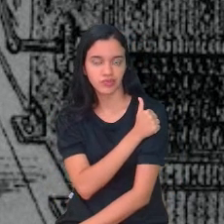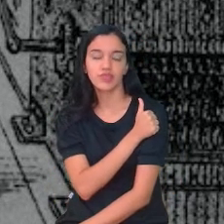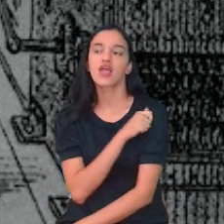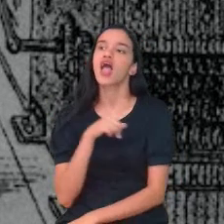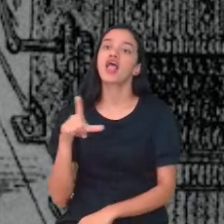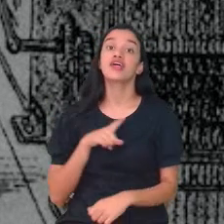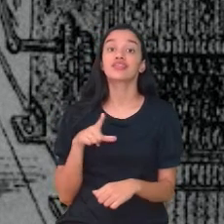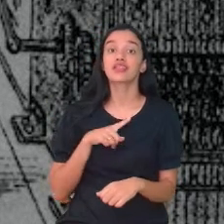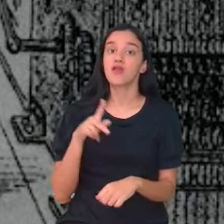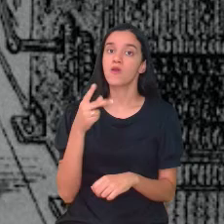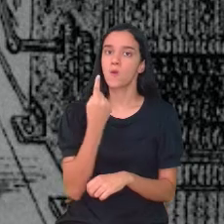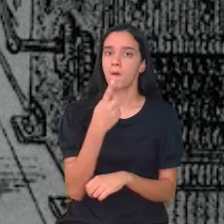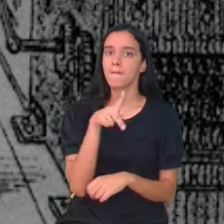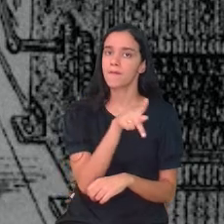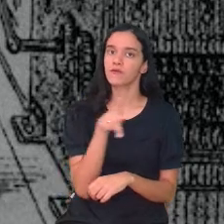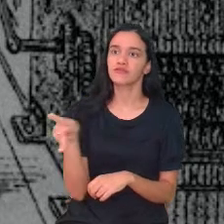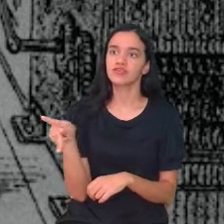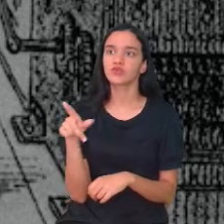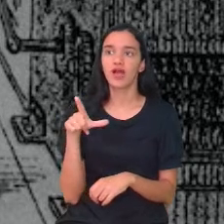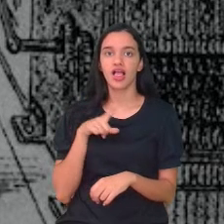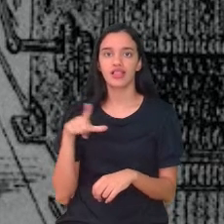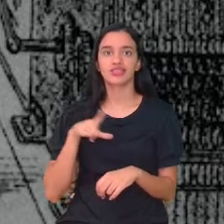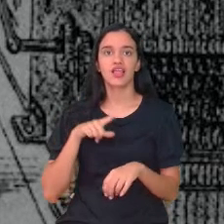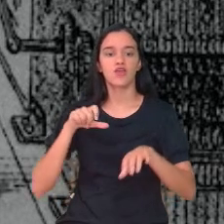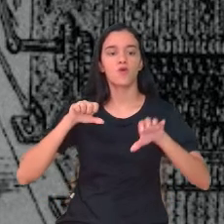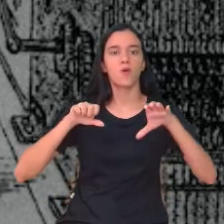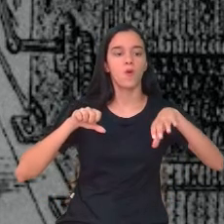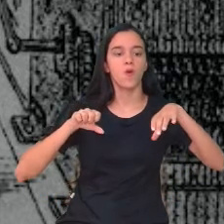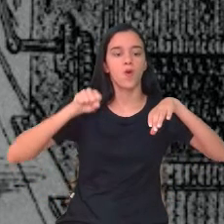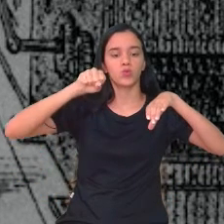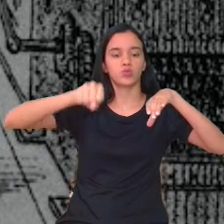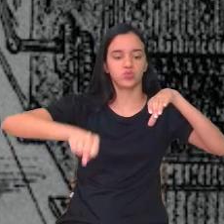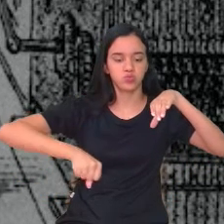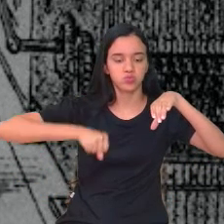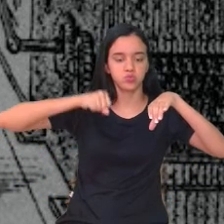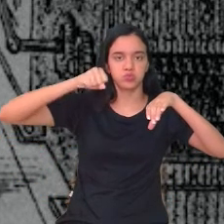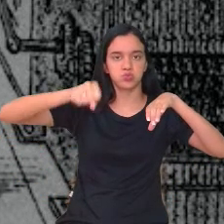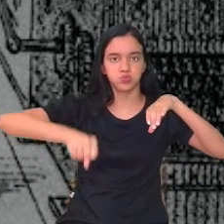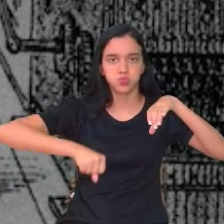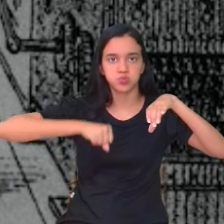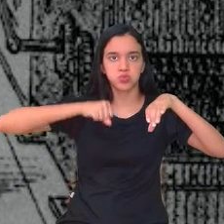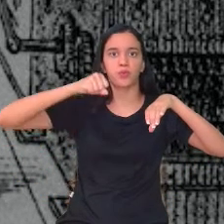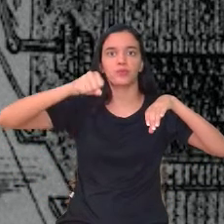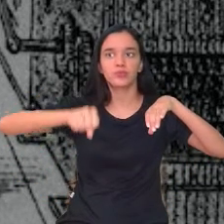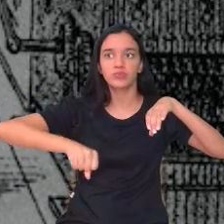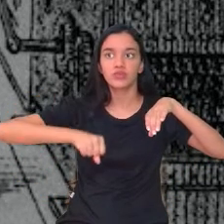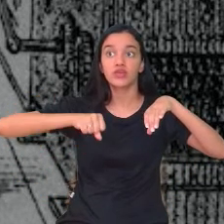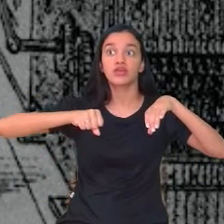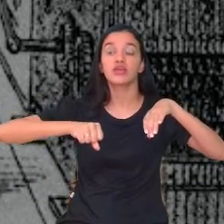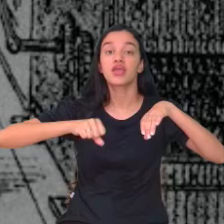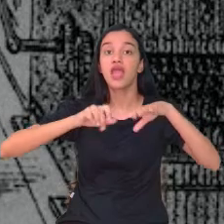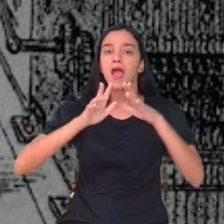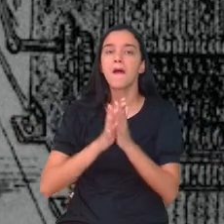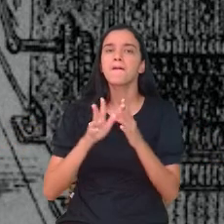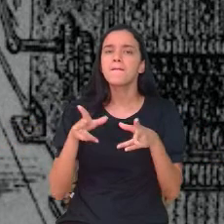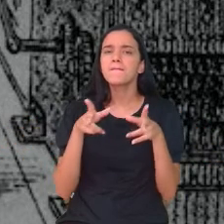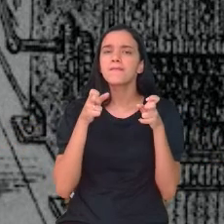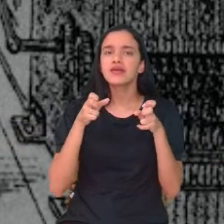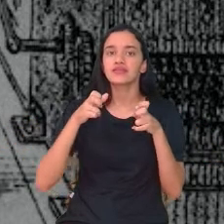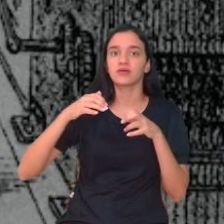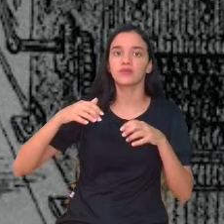tem um professor, tem uma máquina de moer, certo? E observa lá em cima, a gente tem